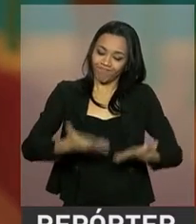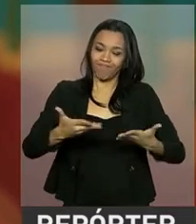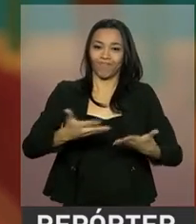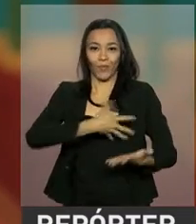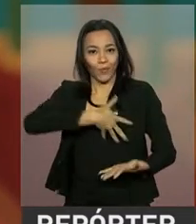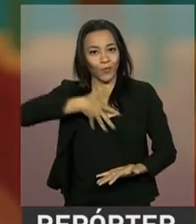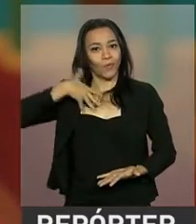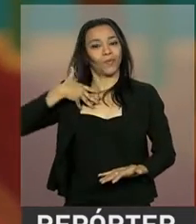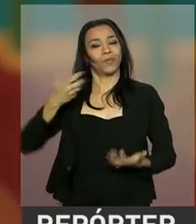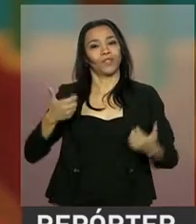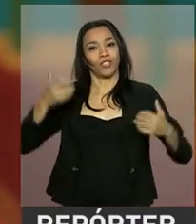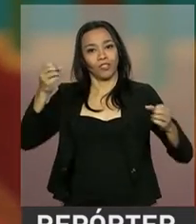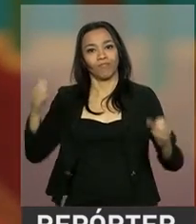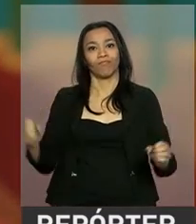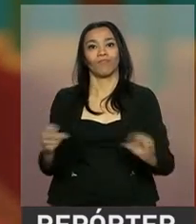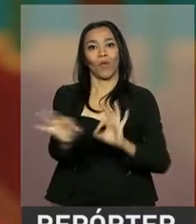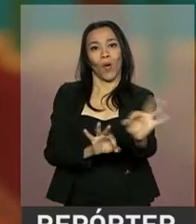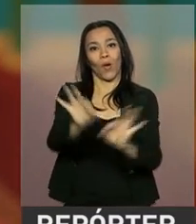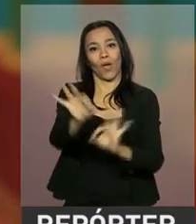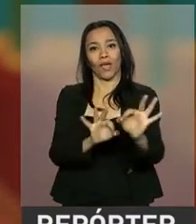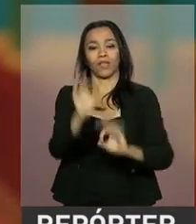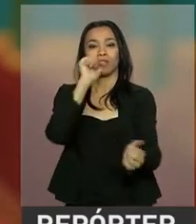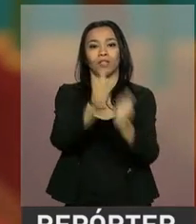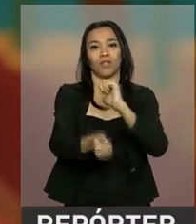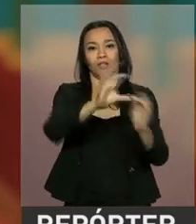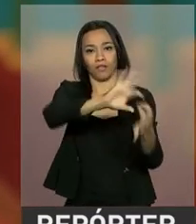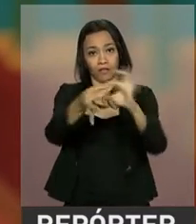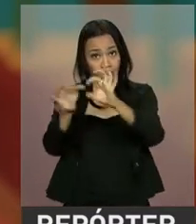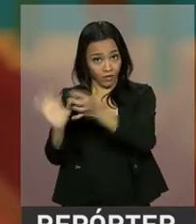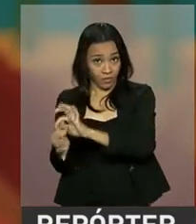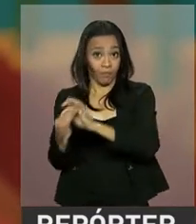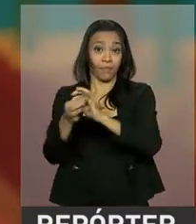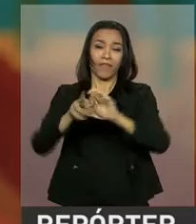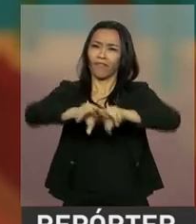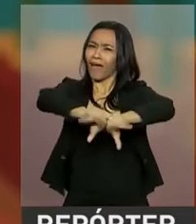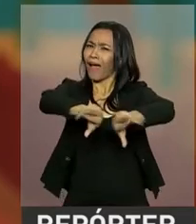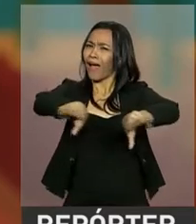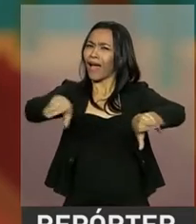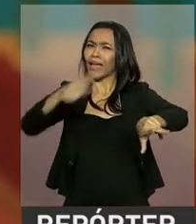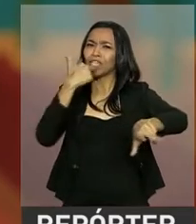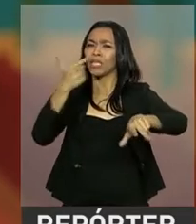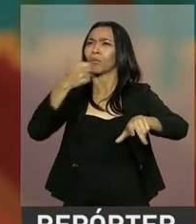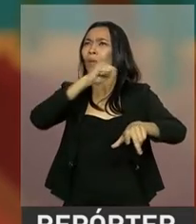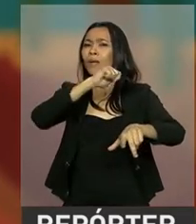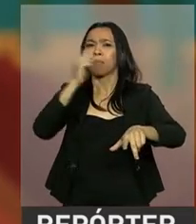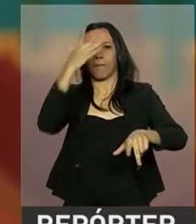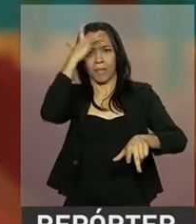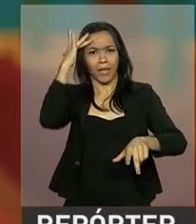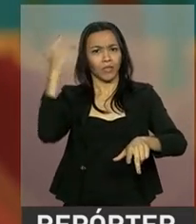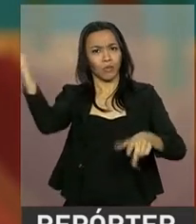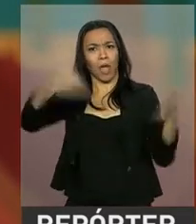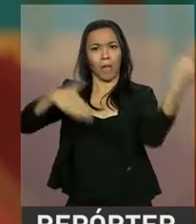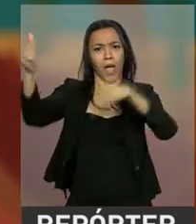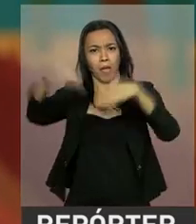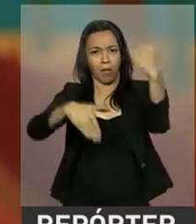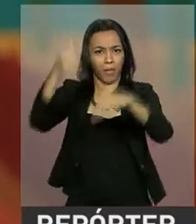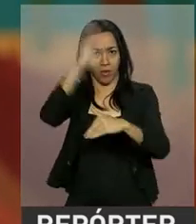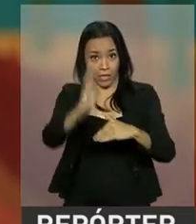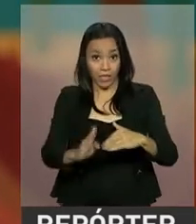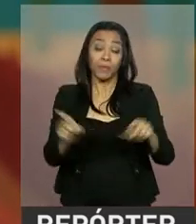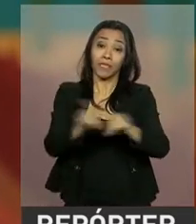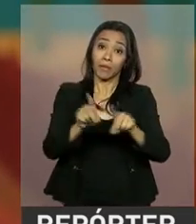sediar os jogos olímpicos e na verdade muitos turistas estrangeiros virão para o brasil os atletas